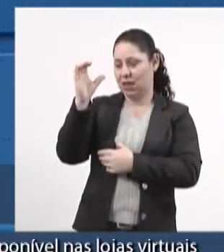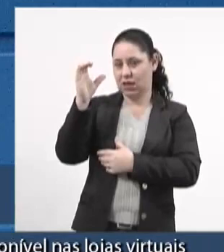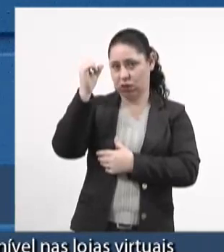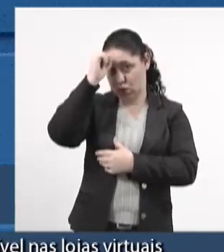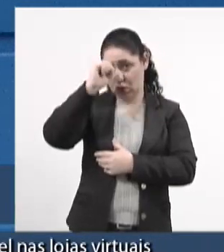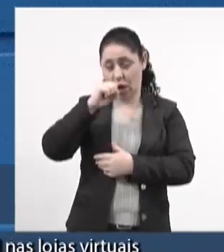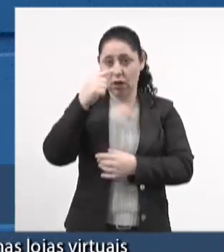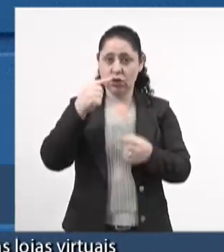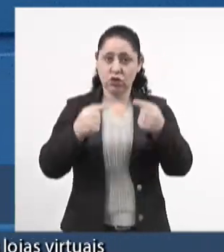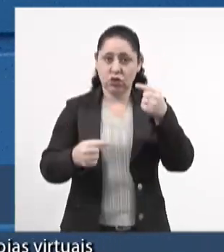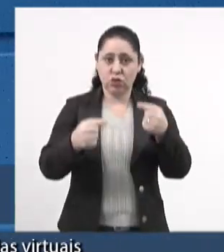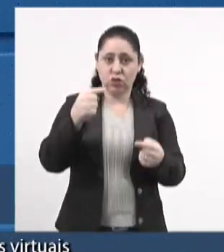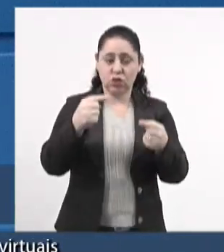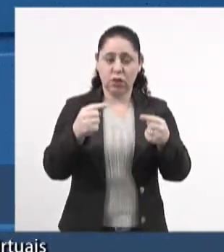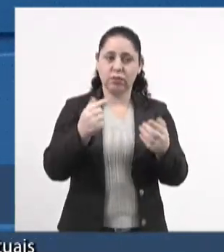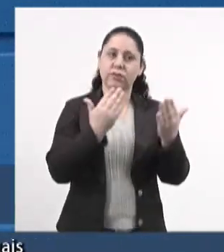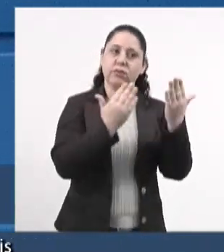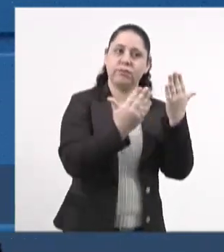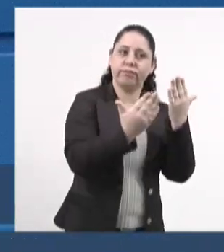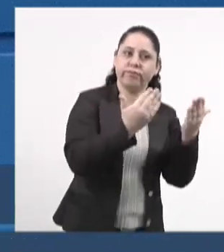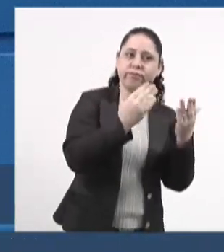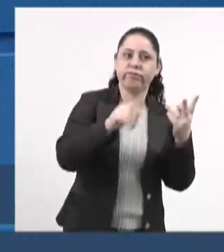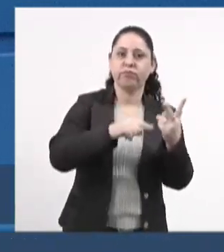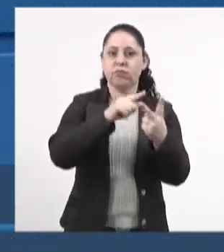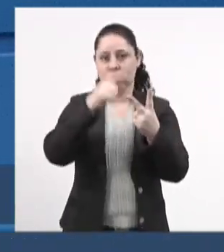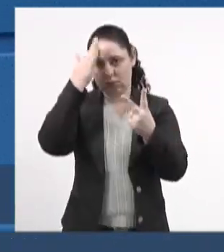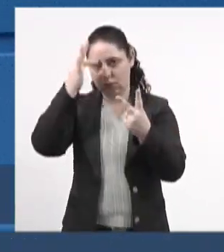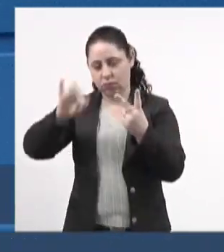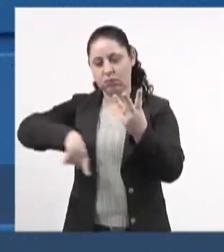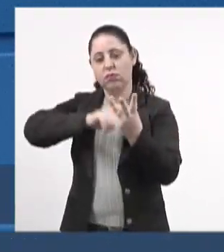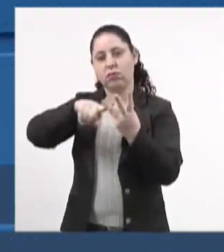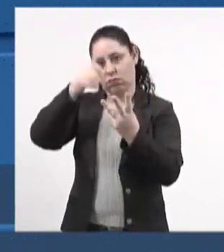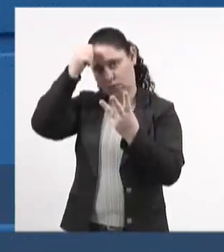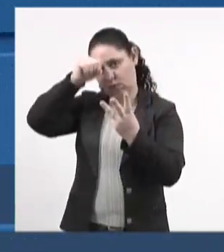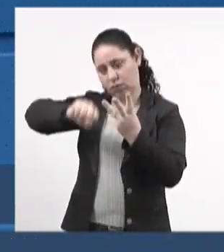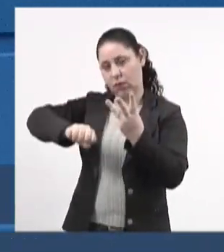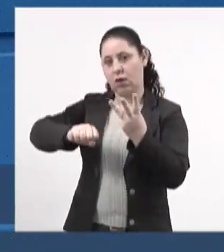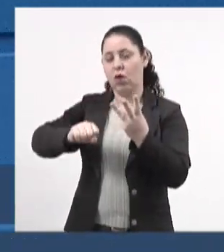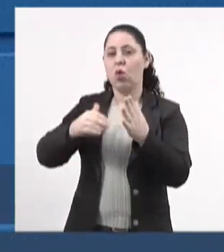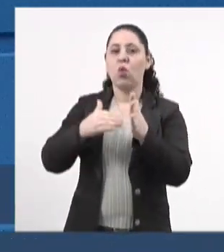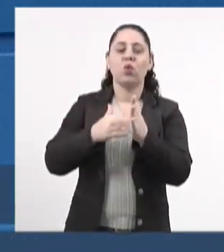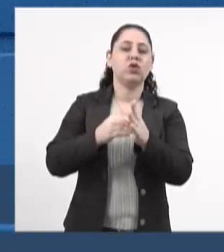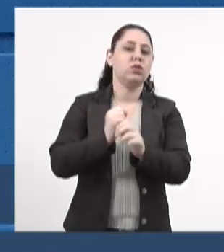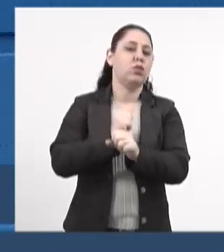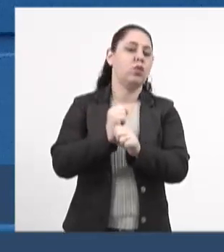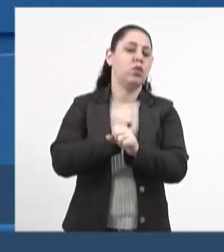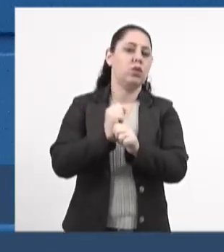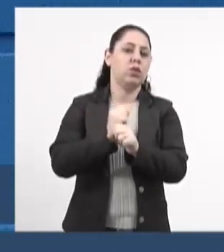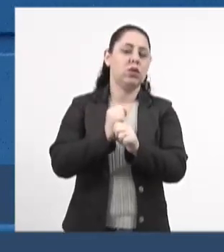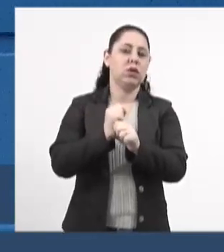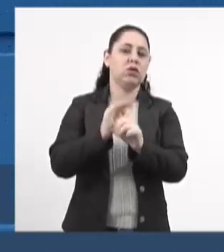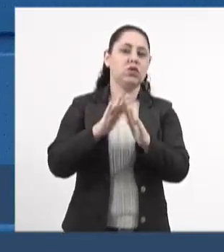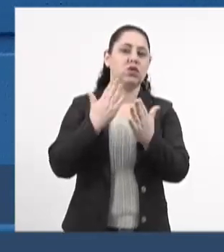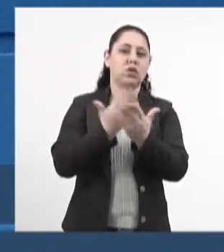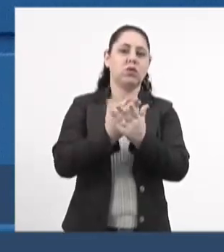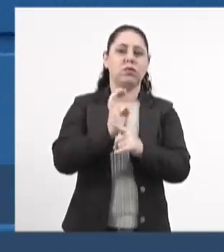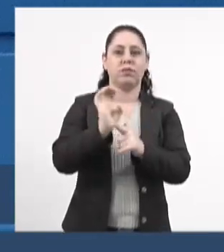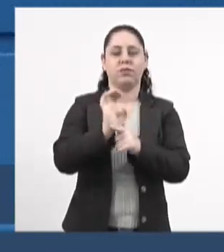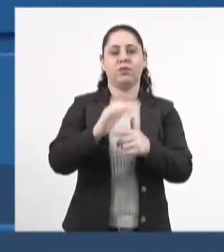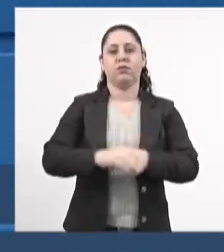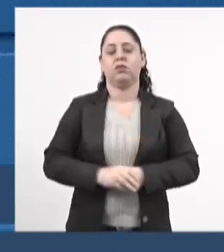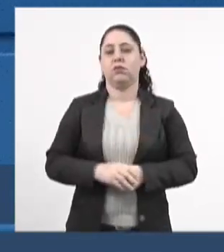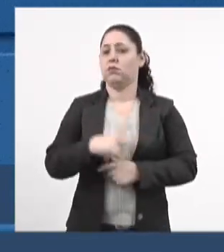você discutia psicologia, filosofia e sociologia. Foi o último ano que eu dei aula na Escola do Estado.